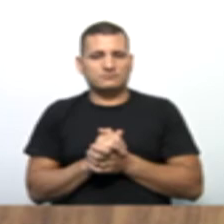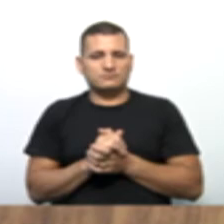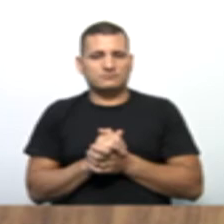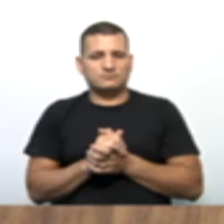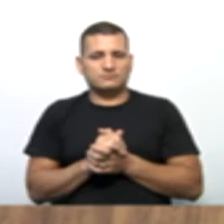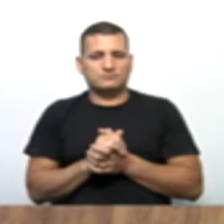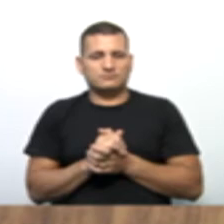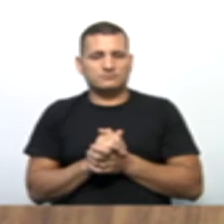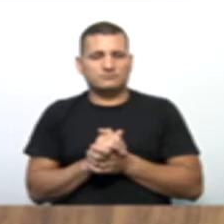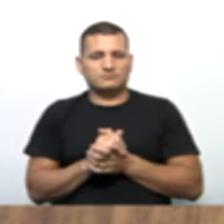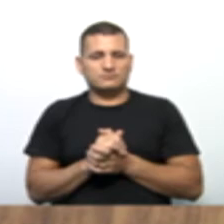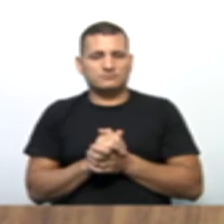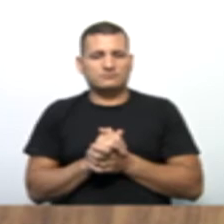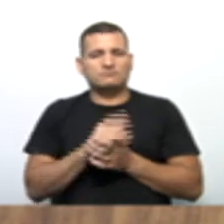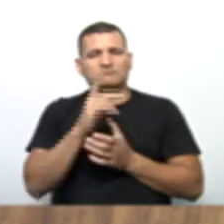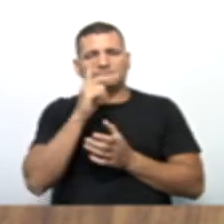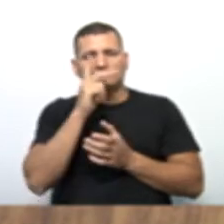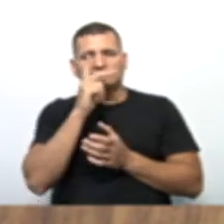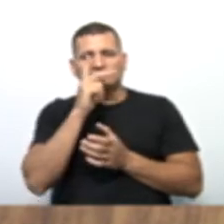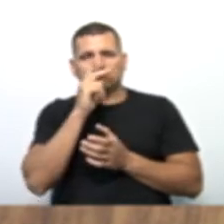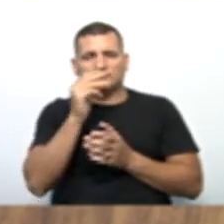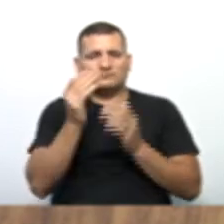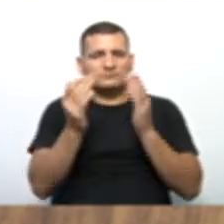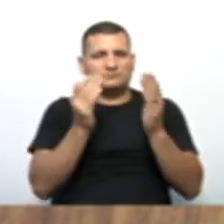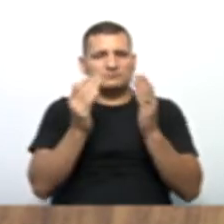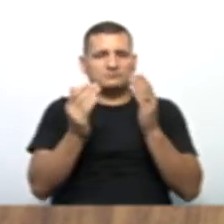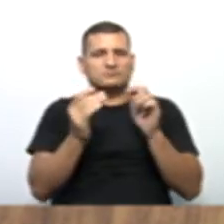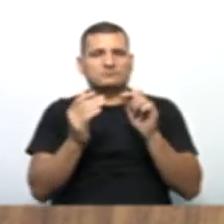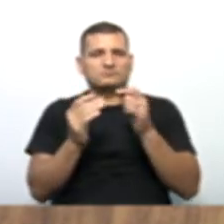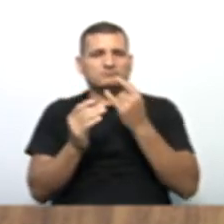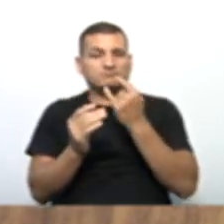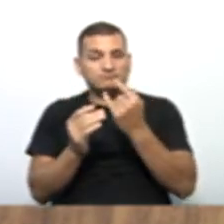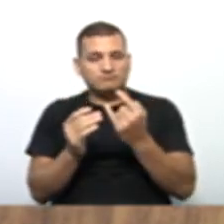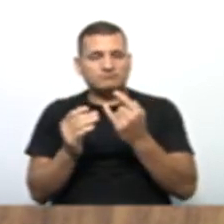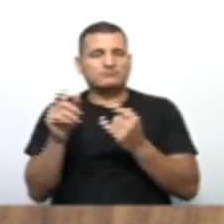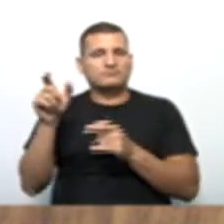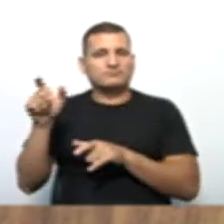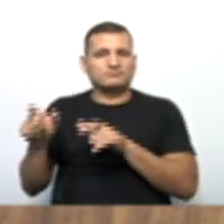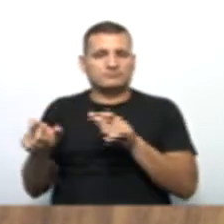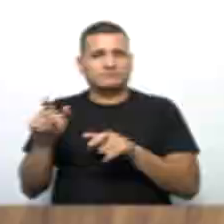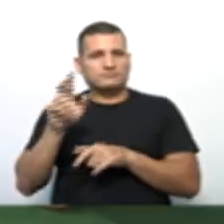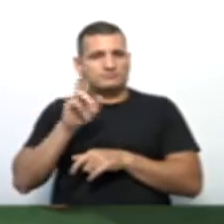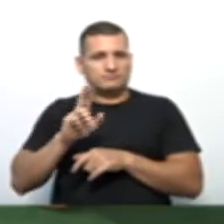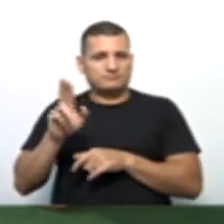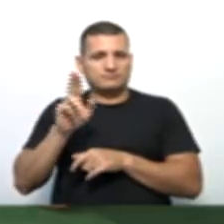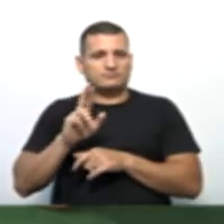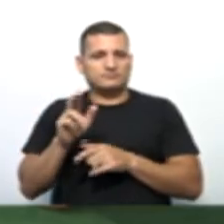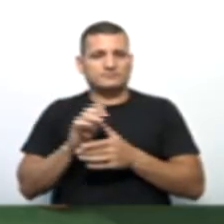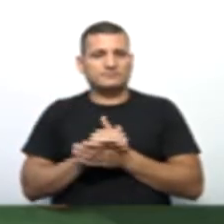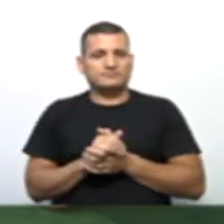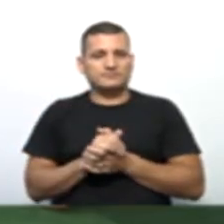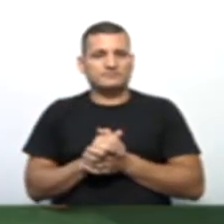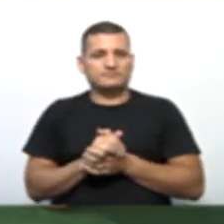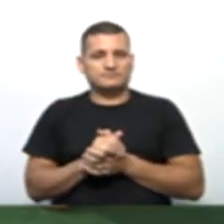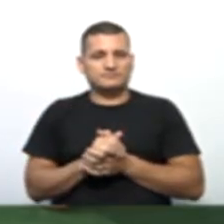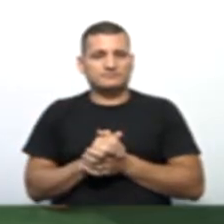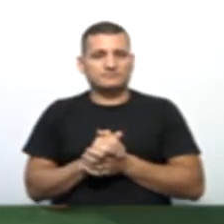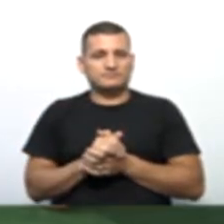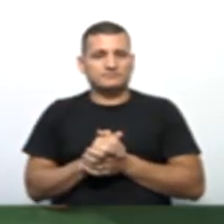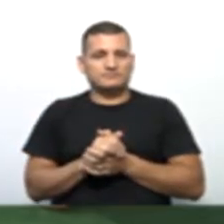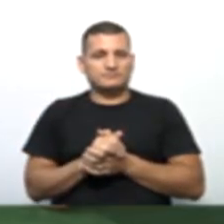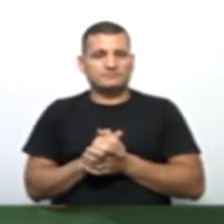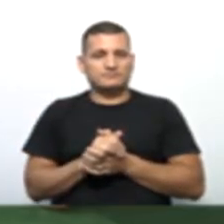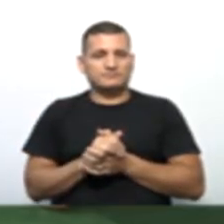espécie de psicologia e para atrair o usuário né essa é a gente tem que ter pessoal o usuário